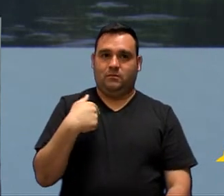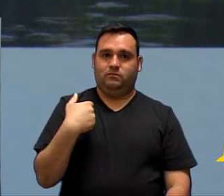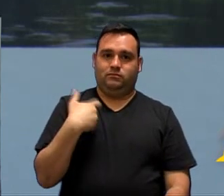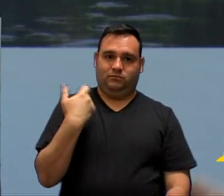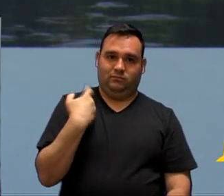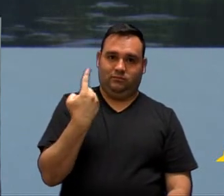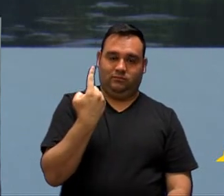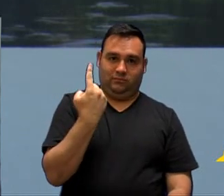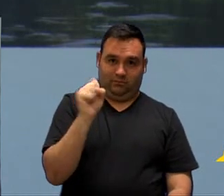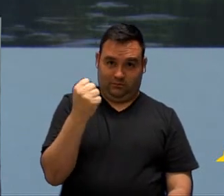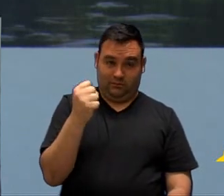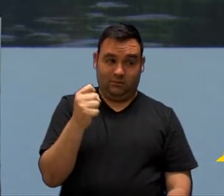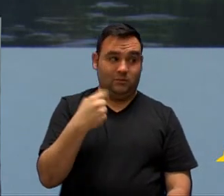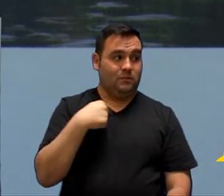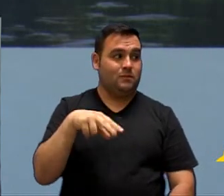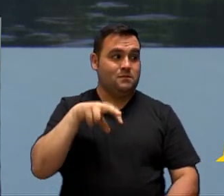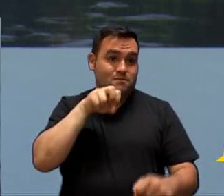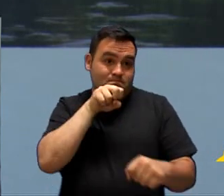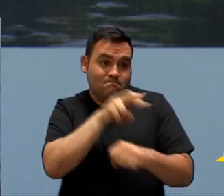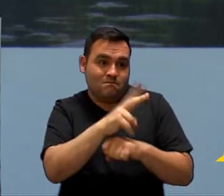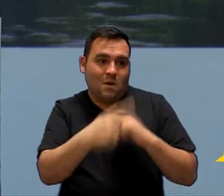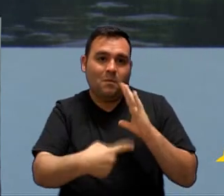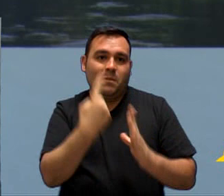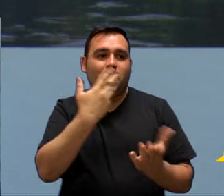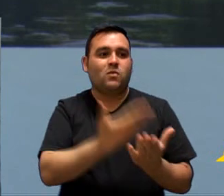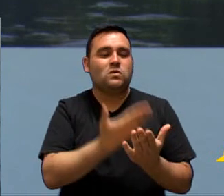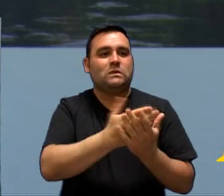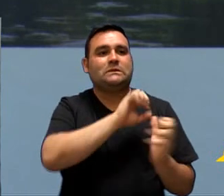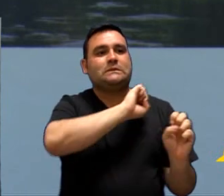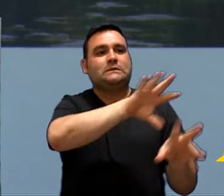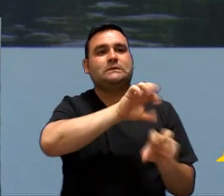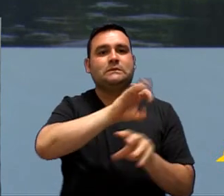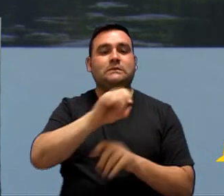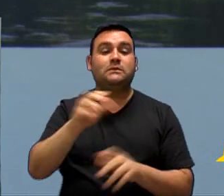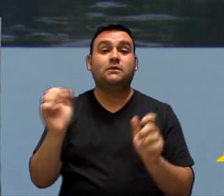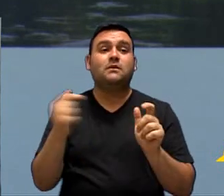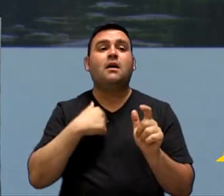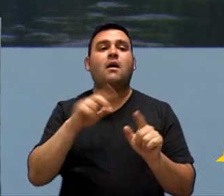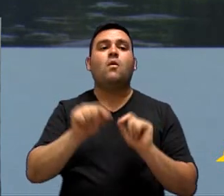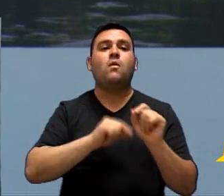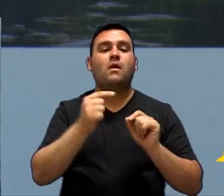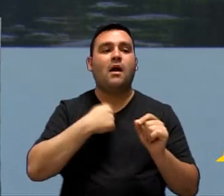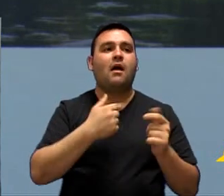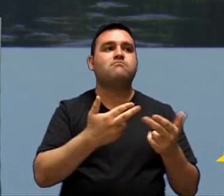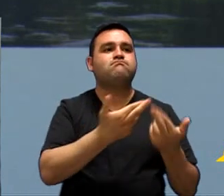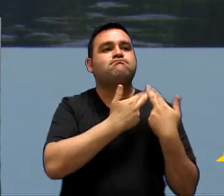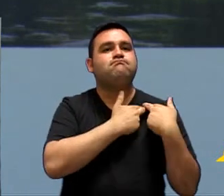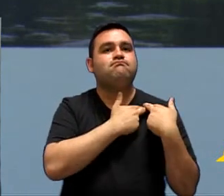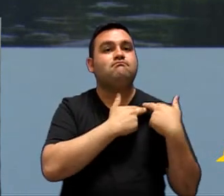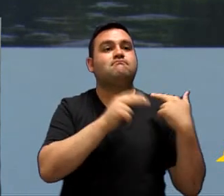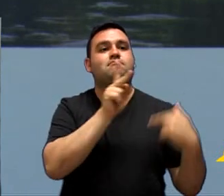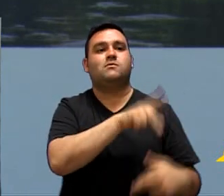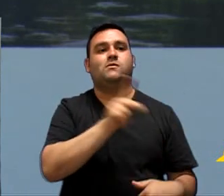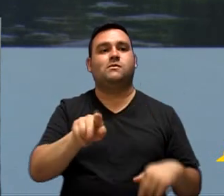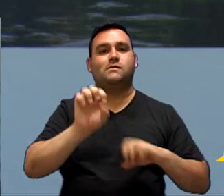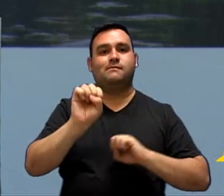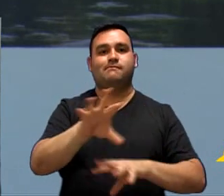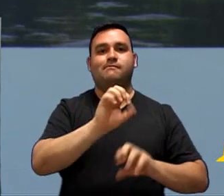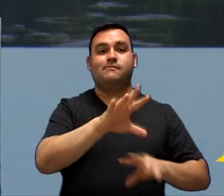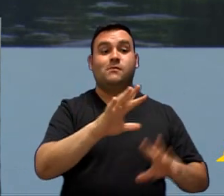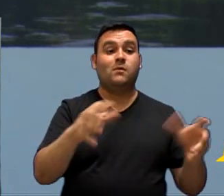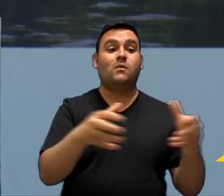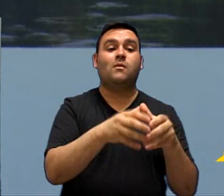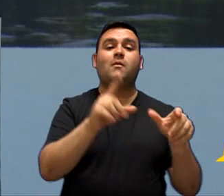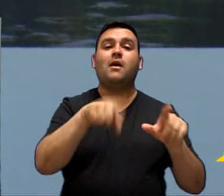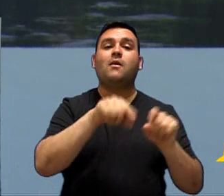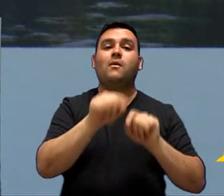anos, eu adentrei pela primeira vez uma sala de aula com a tarefa de ser professora. As minhas primeiras